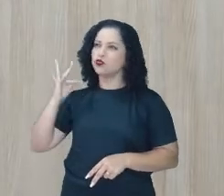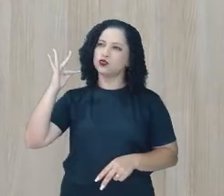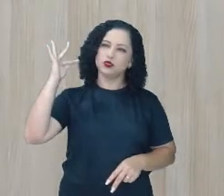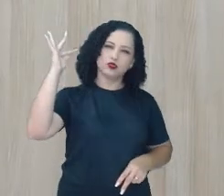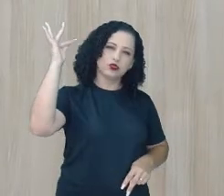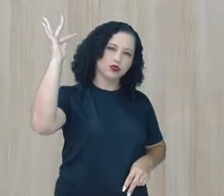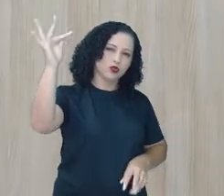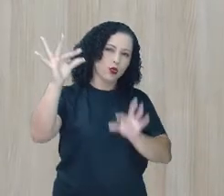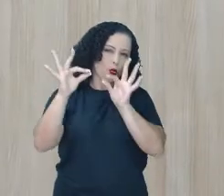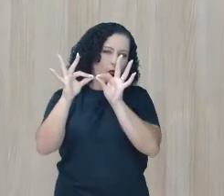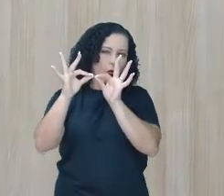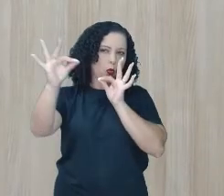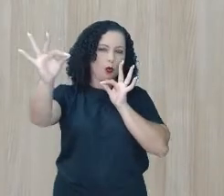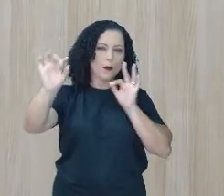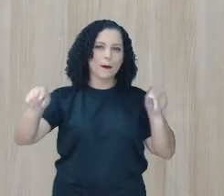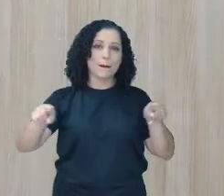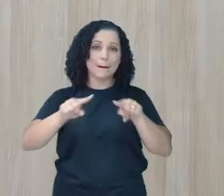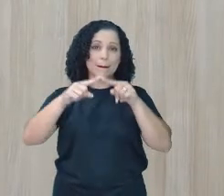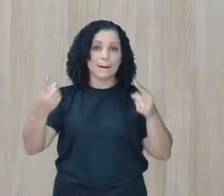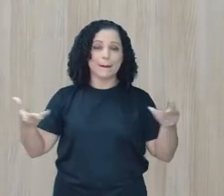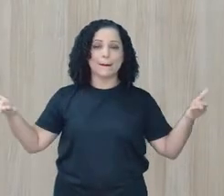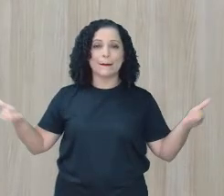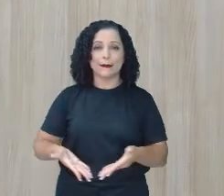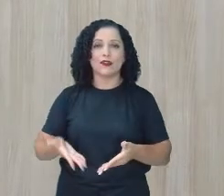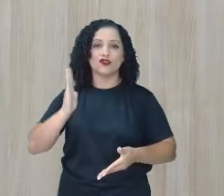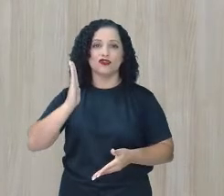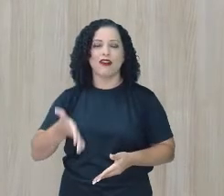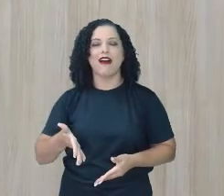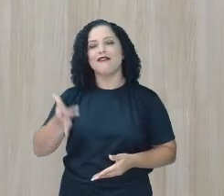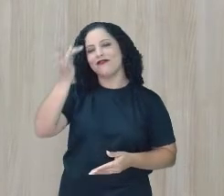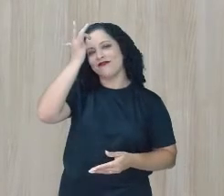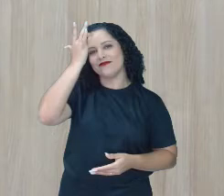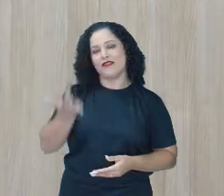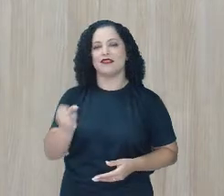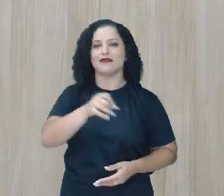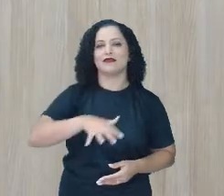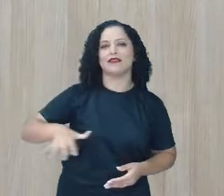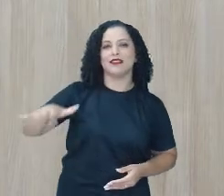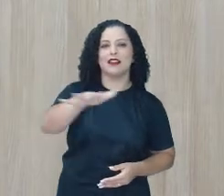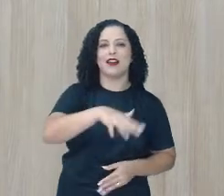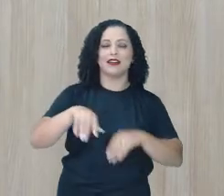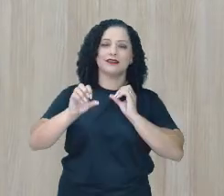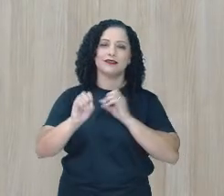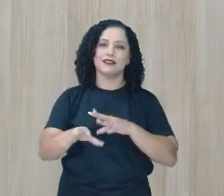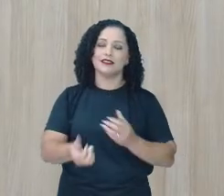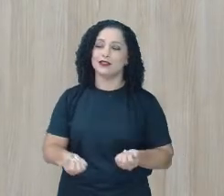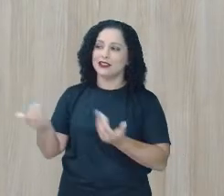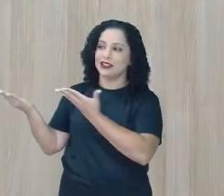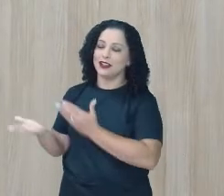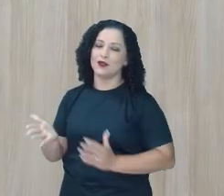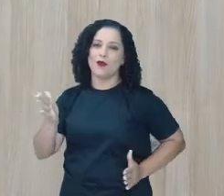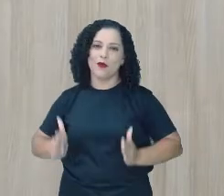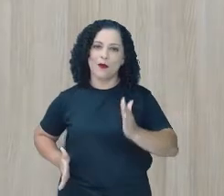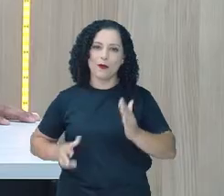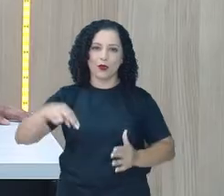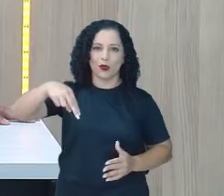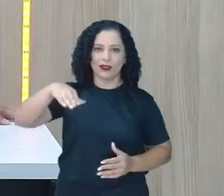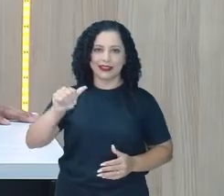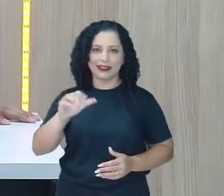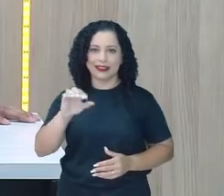quando na verdade a gente já tem aplicações práticas, inclusive para educação, e o Nau é um ótimo exemplo disso, né?